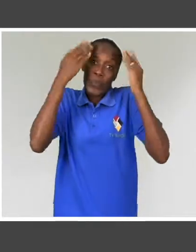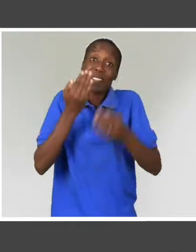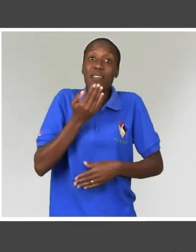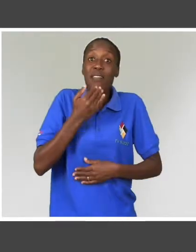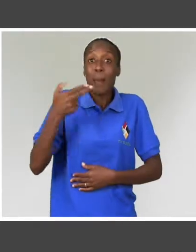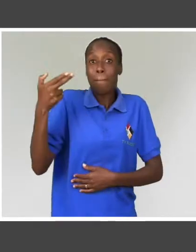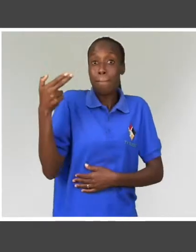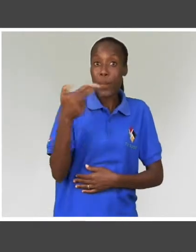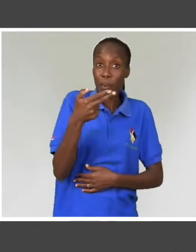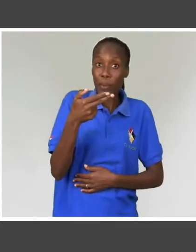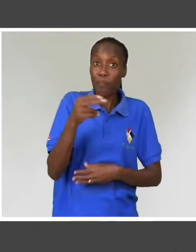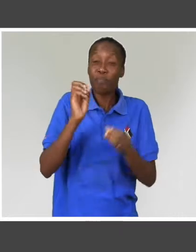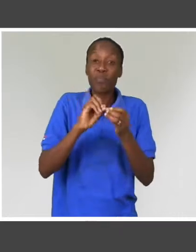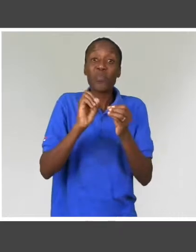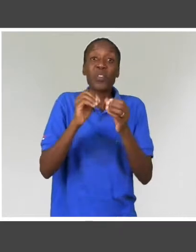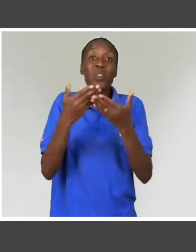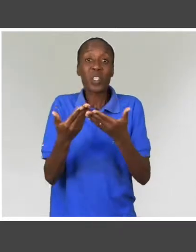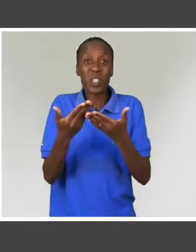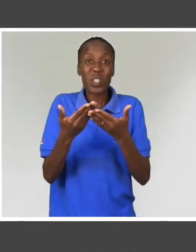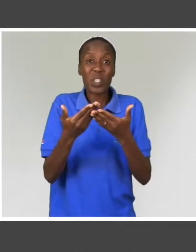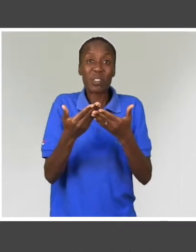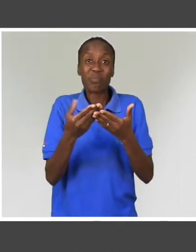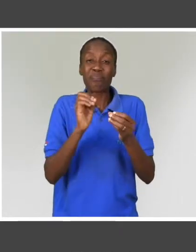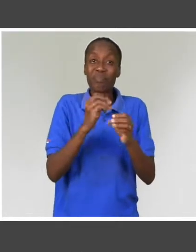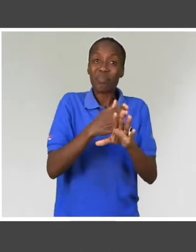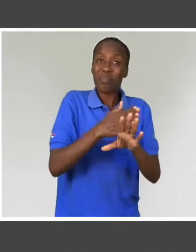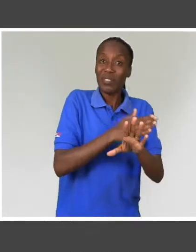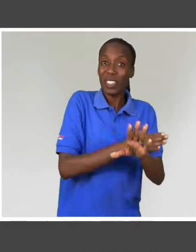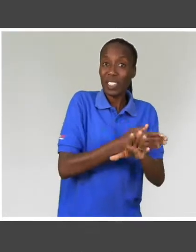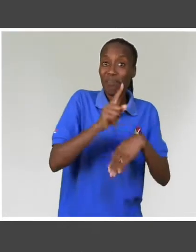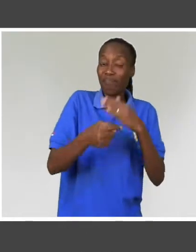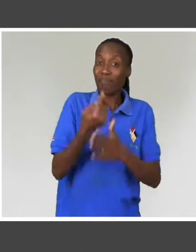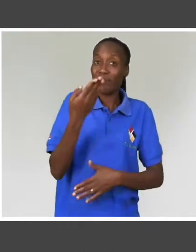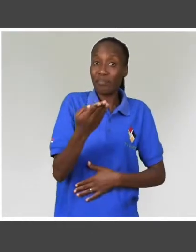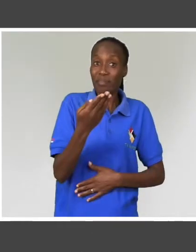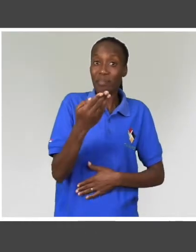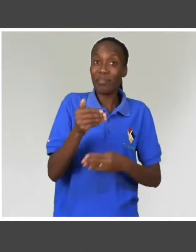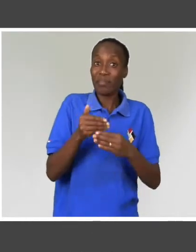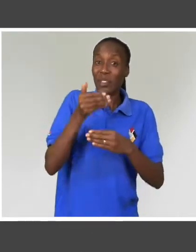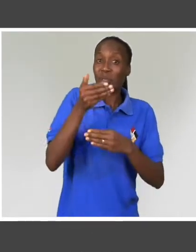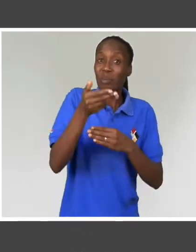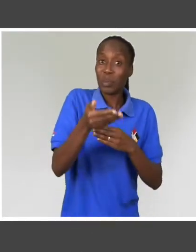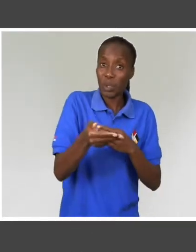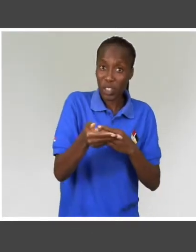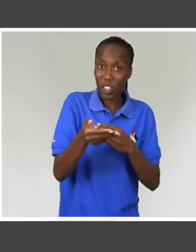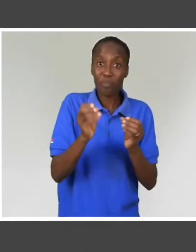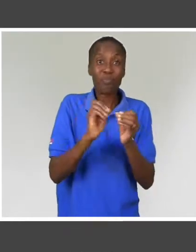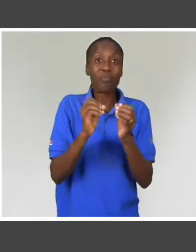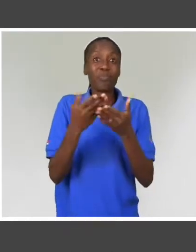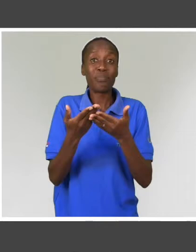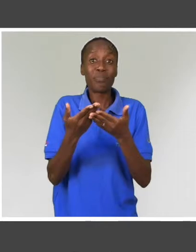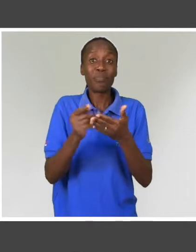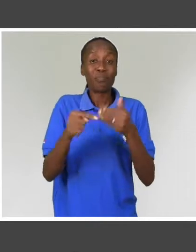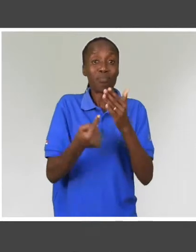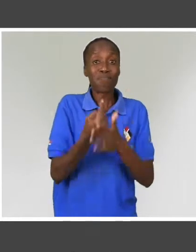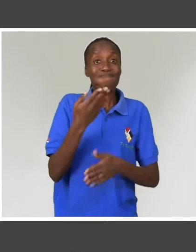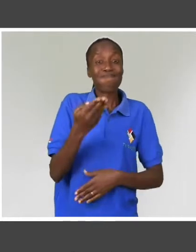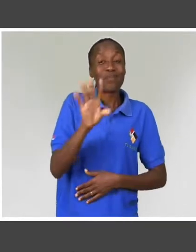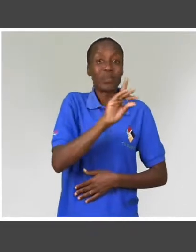Eu nem sei quem é que ele dispara. Isso foi em 2012. Antes, eu preso. Depois, eu te creio.